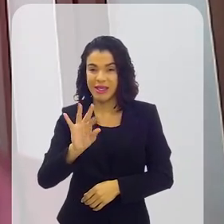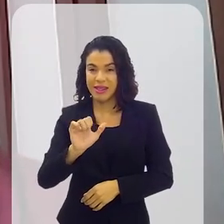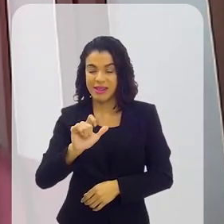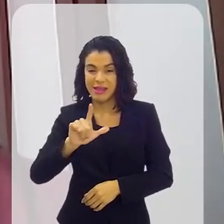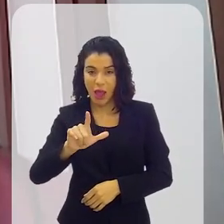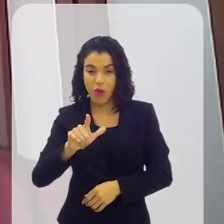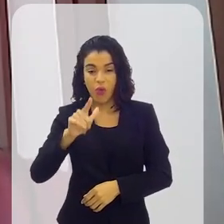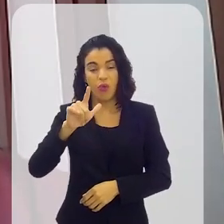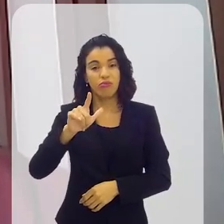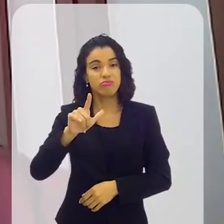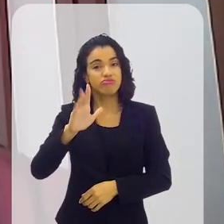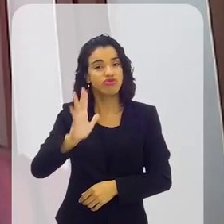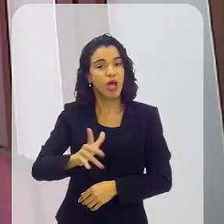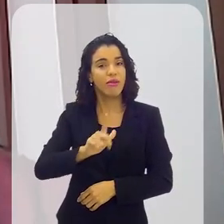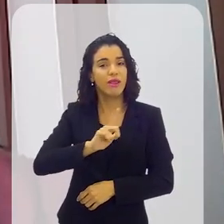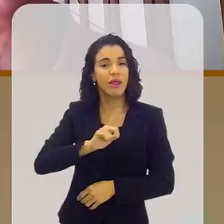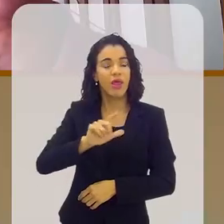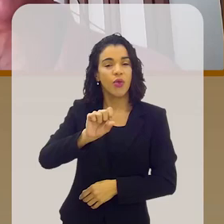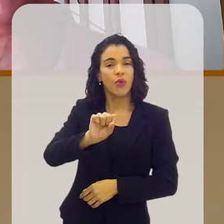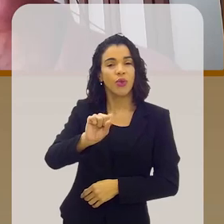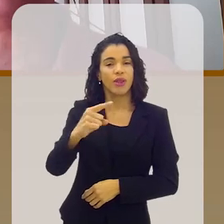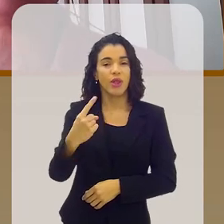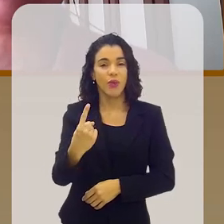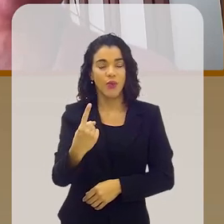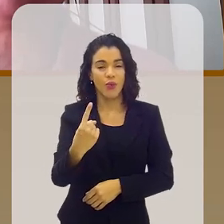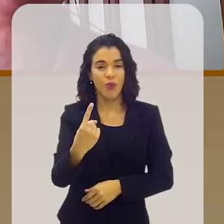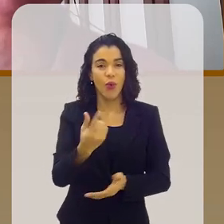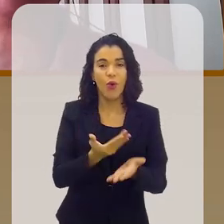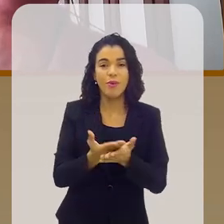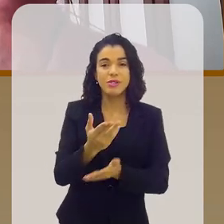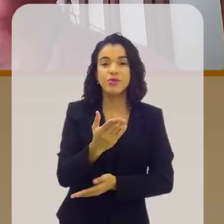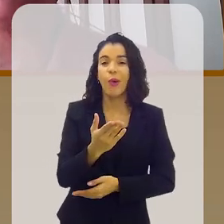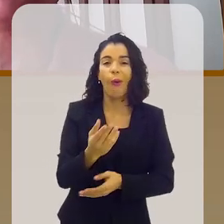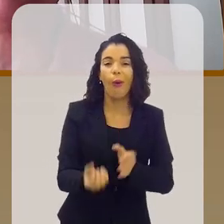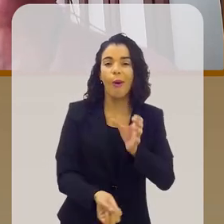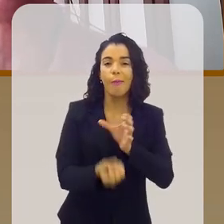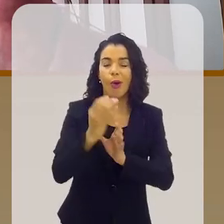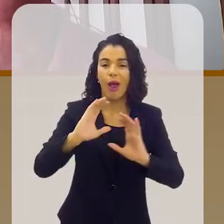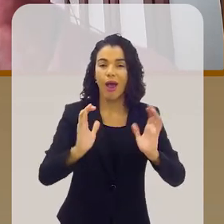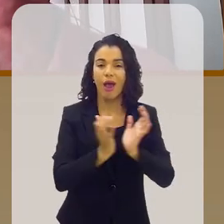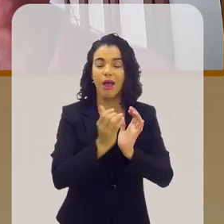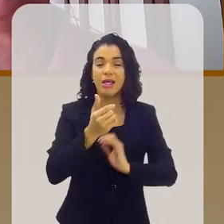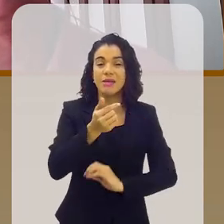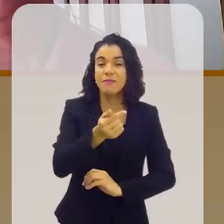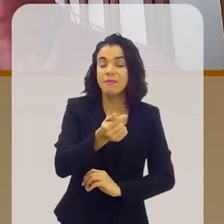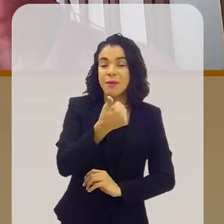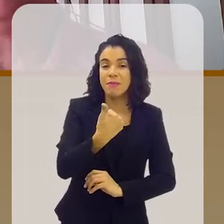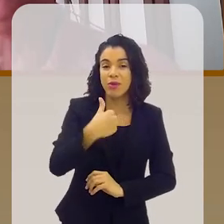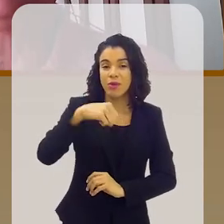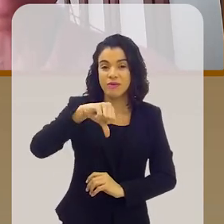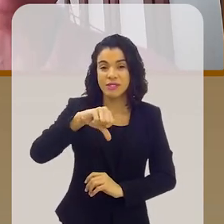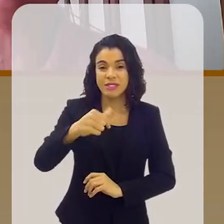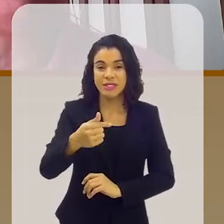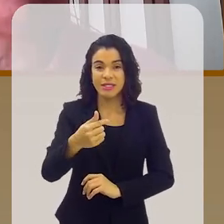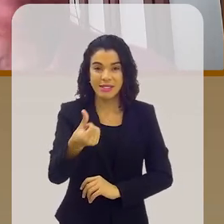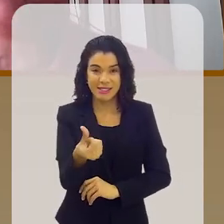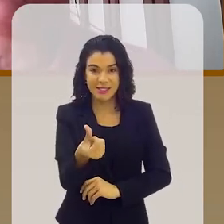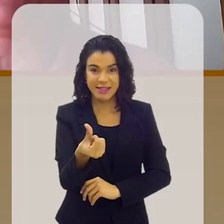Cacique 81, o fundo já existia com esse nome desde 76. E